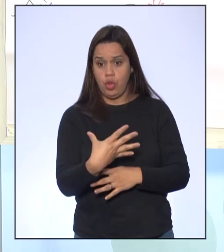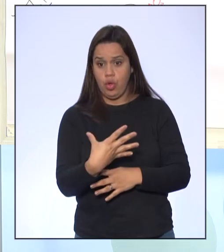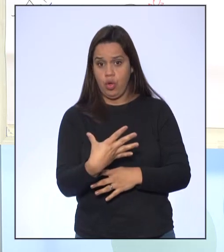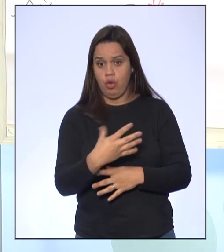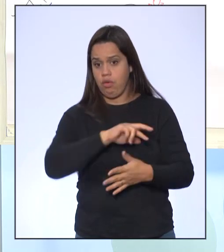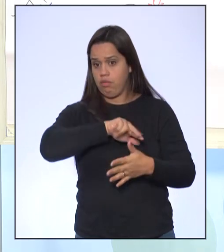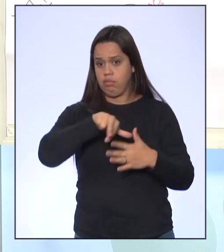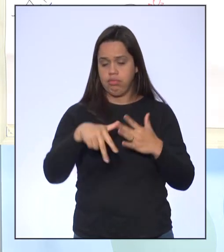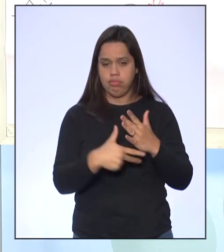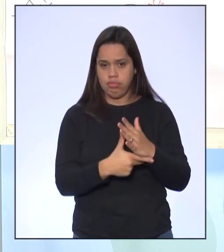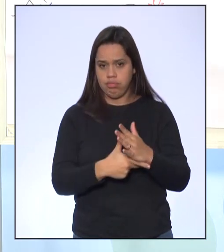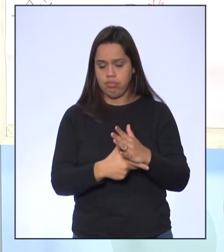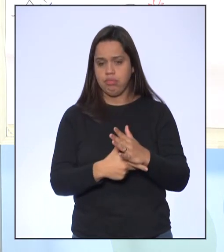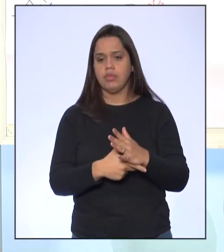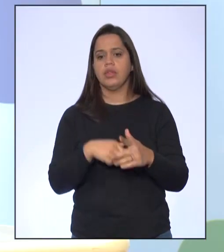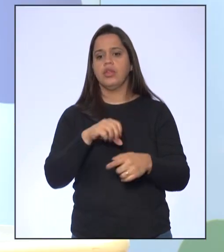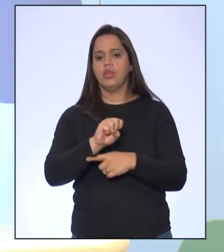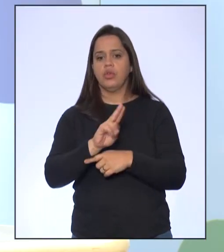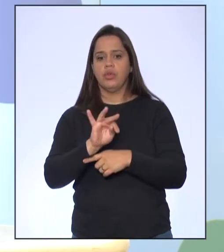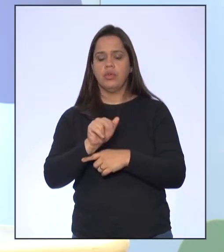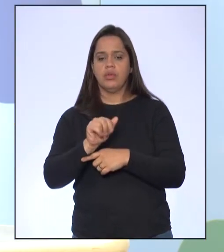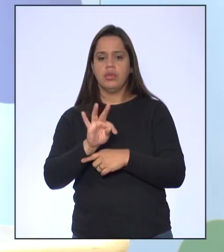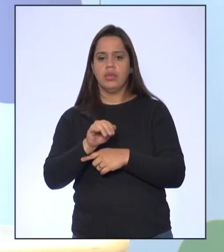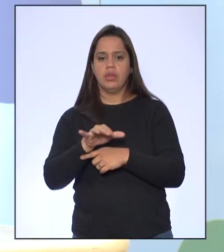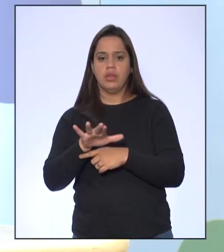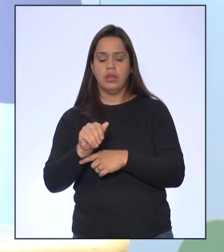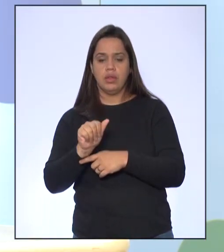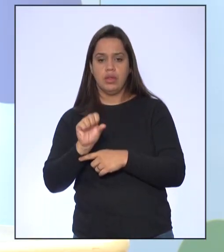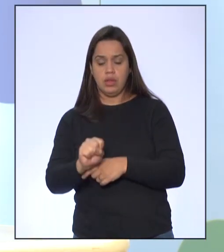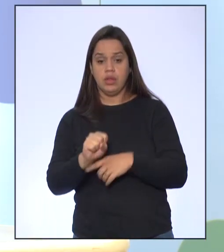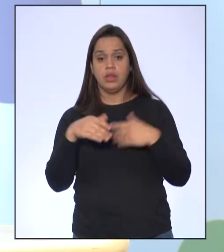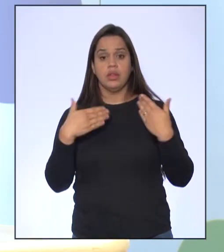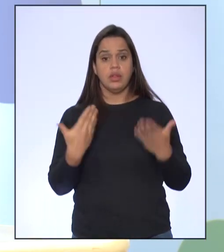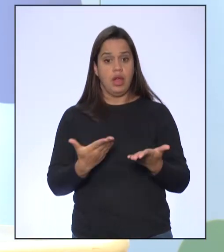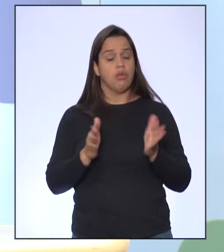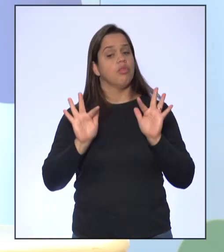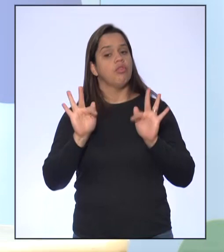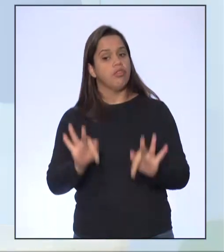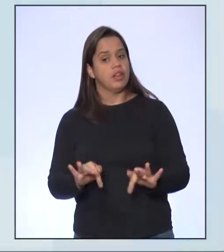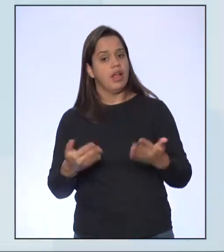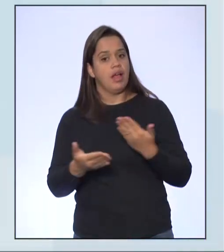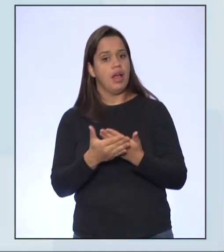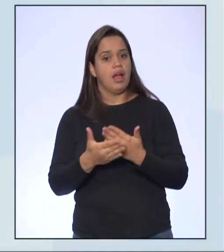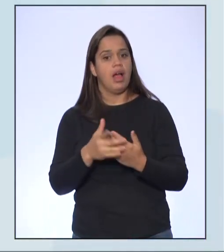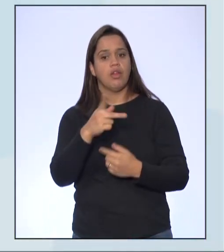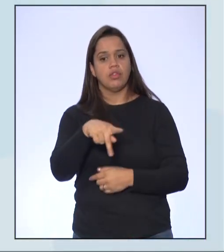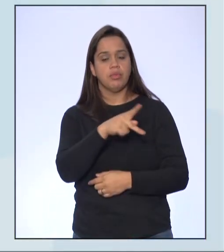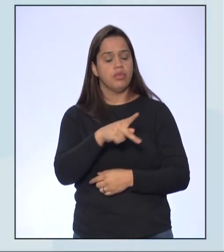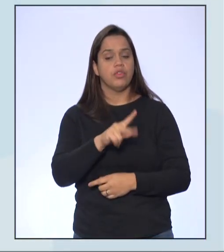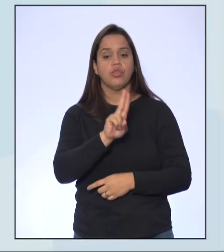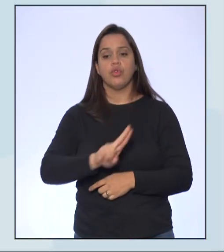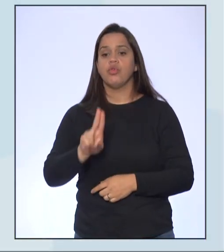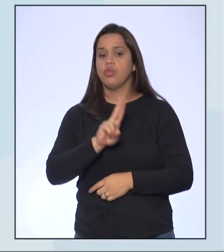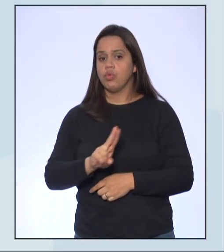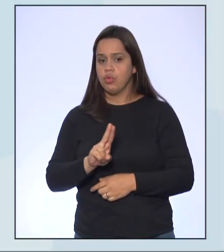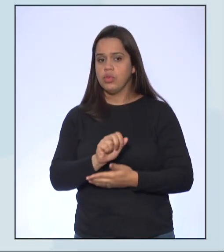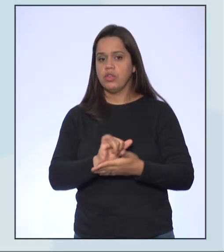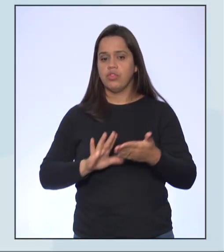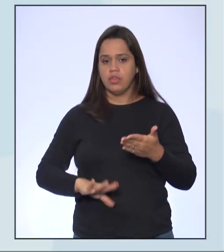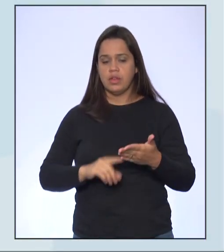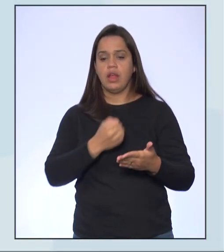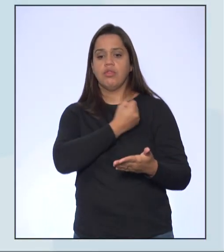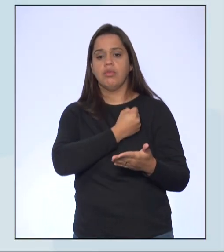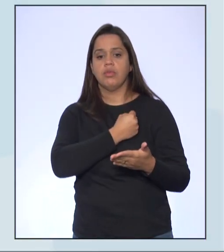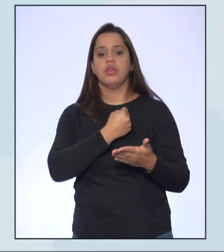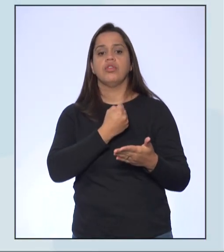novas substâncias. Então, pronto. A gente coloca ali, finalizando para os professores usarem lá, complementarem, o caderno do aluno do primeiro bimestre, página